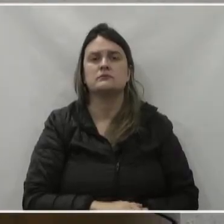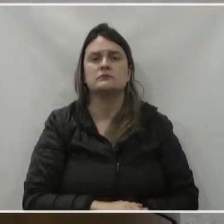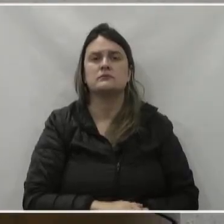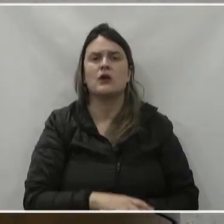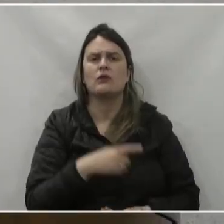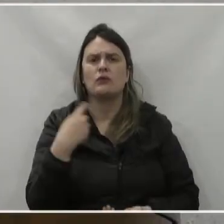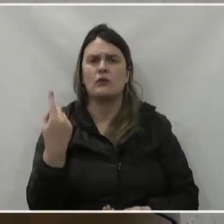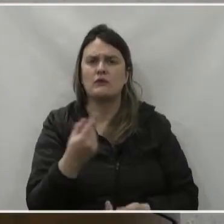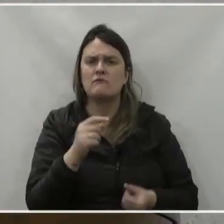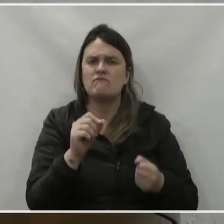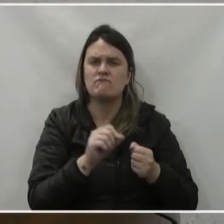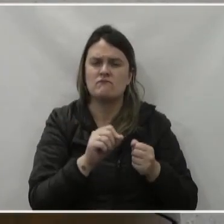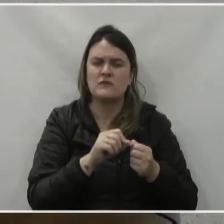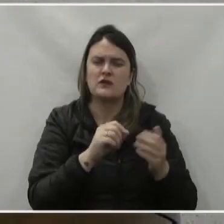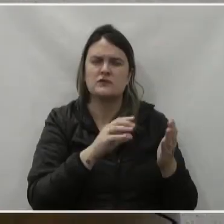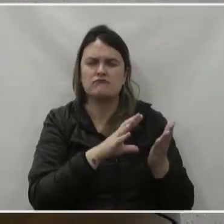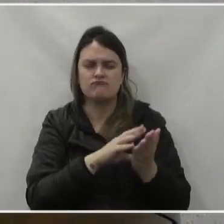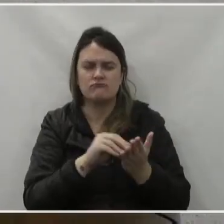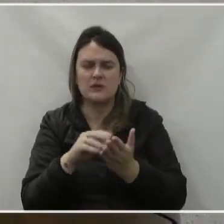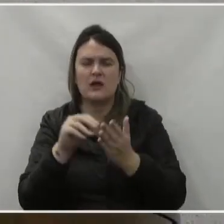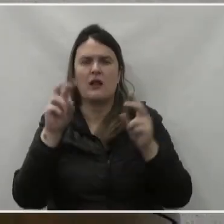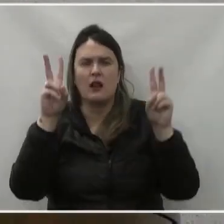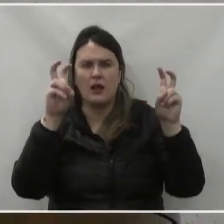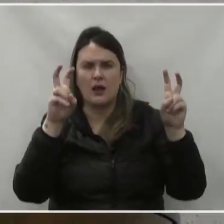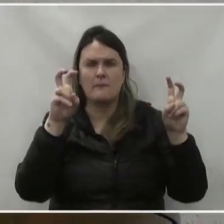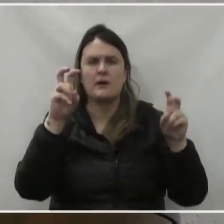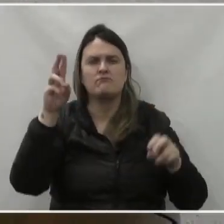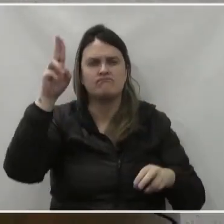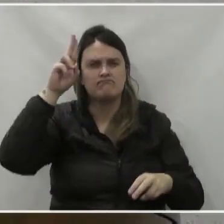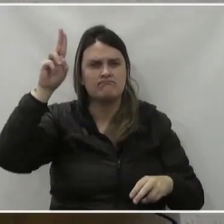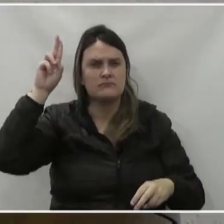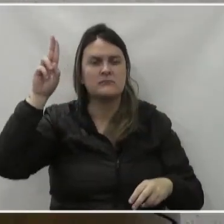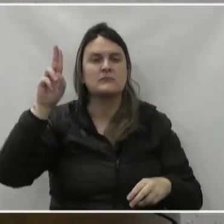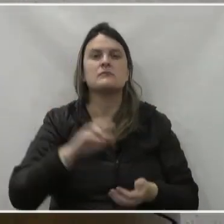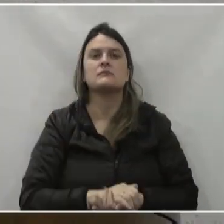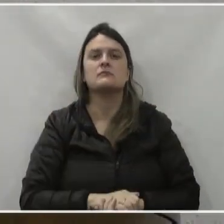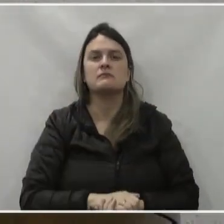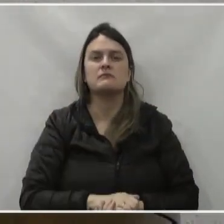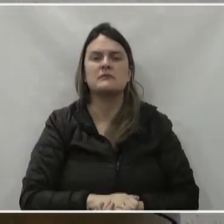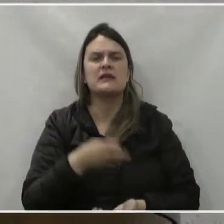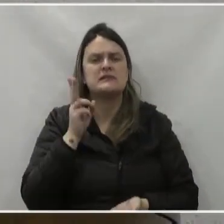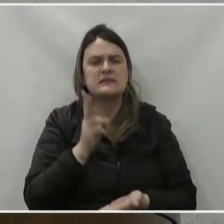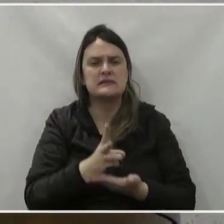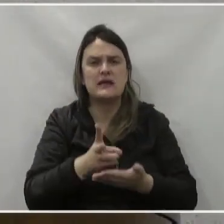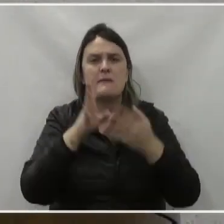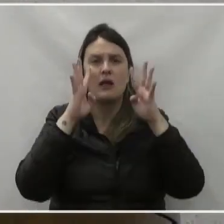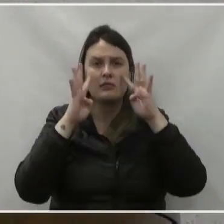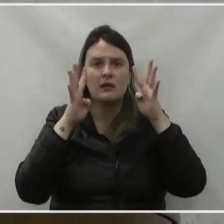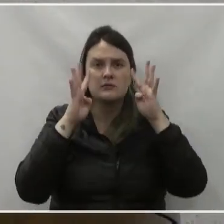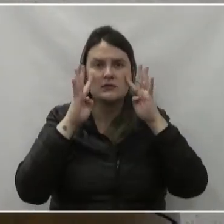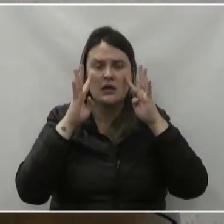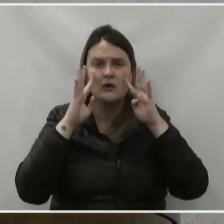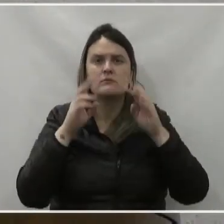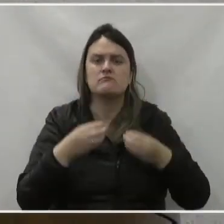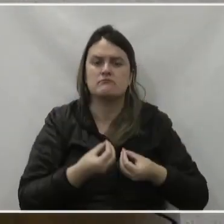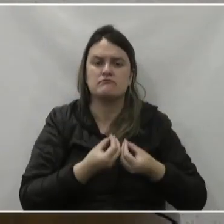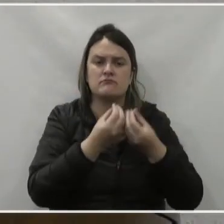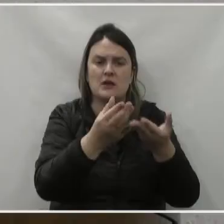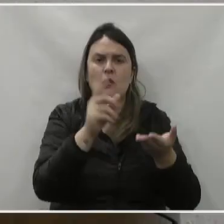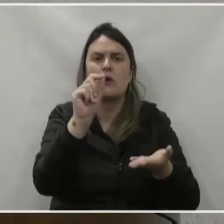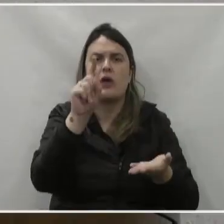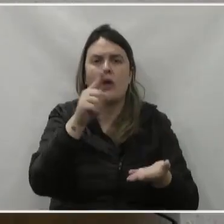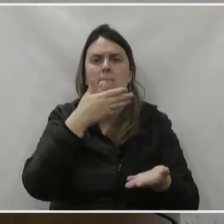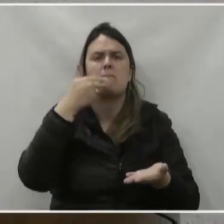Fazendo um compilado dos lemas dos escoteiros e dos lobinhos, sempre alerta para servir o melhor